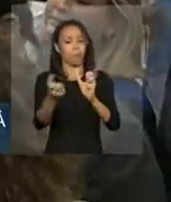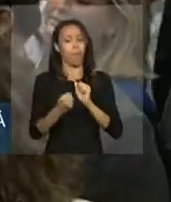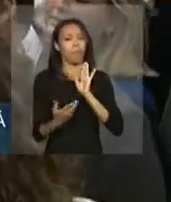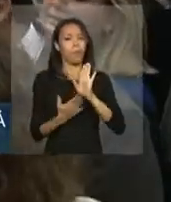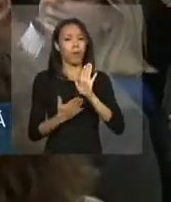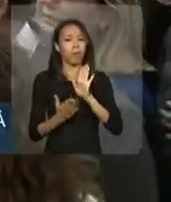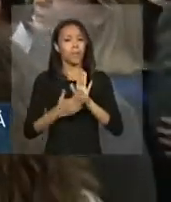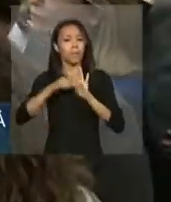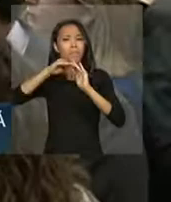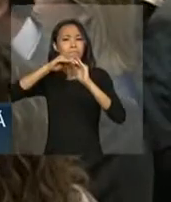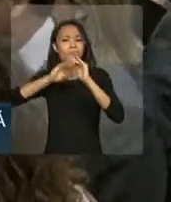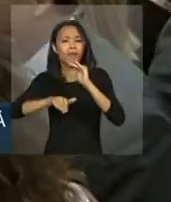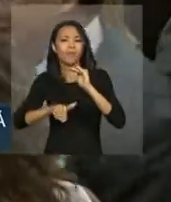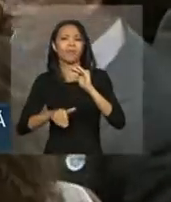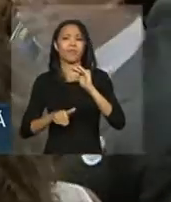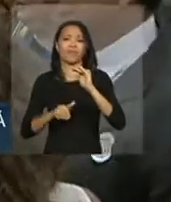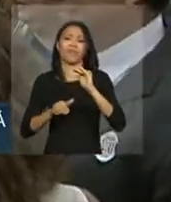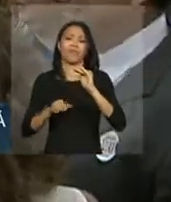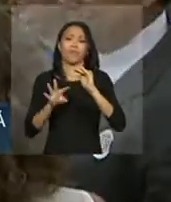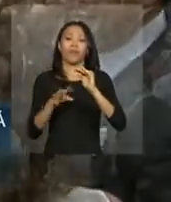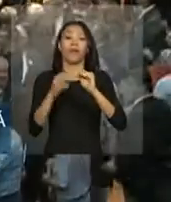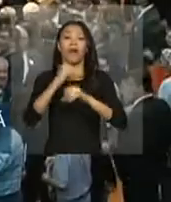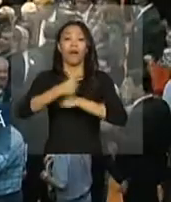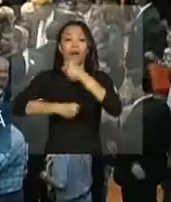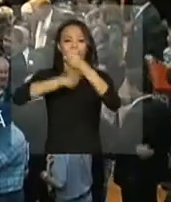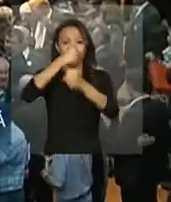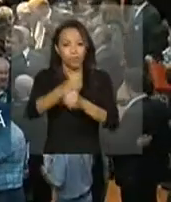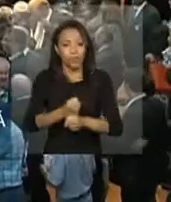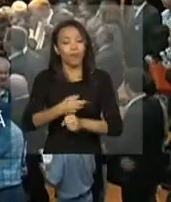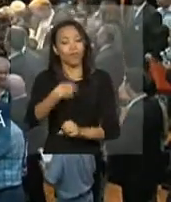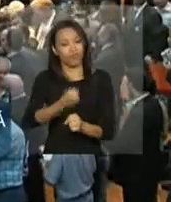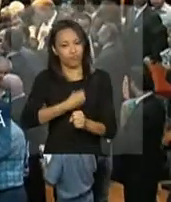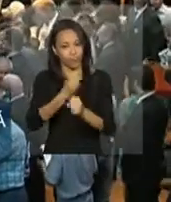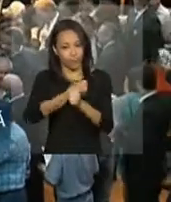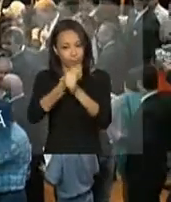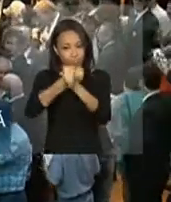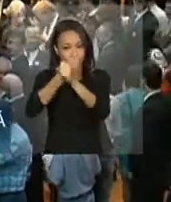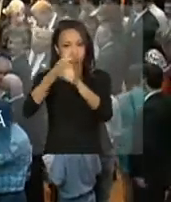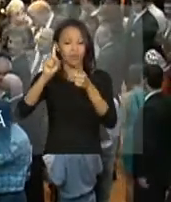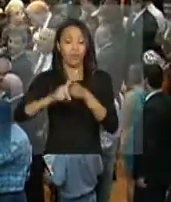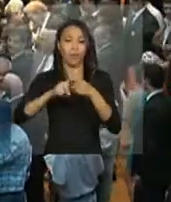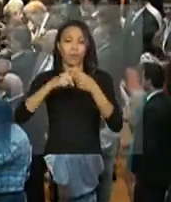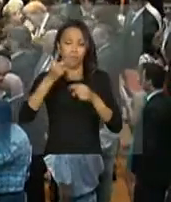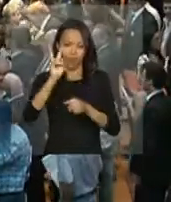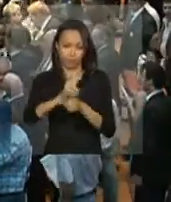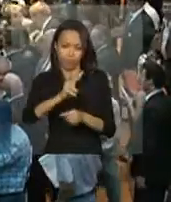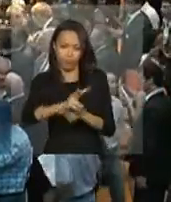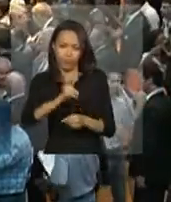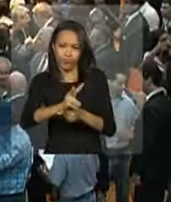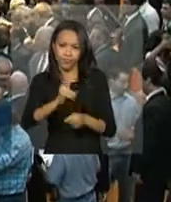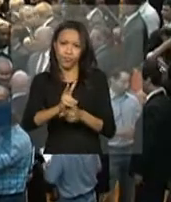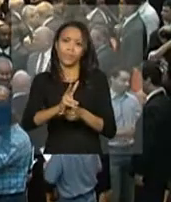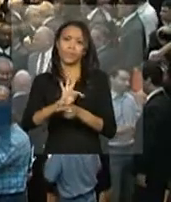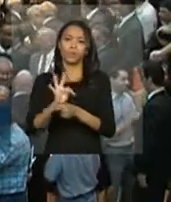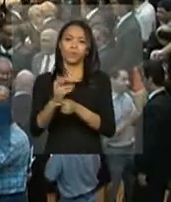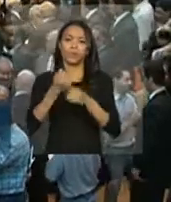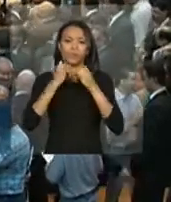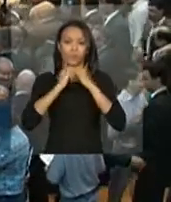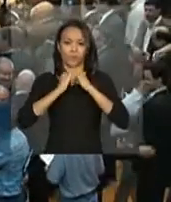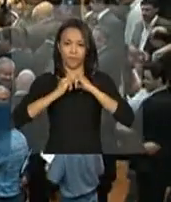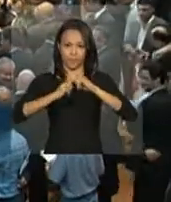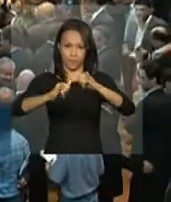menor remuneração anual pela construção pela operação e também a manutenção da linha de